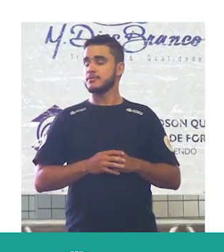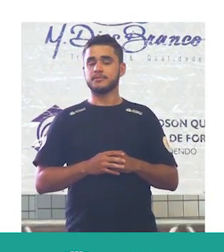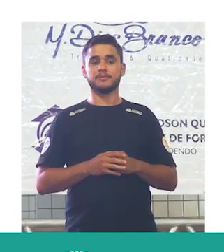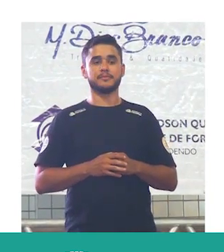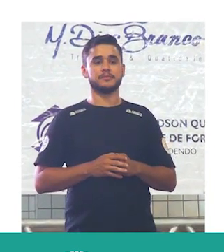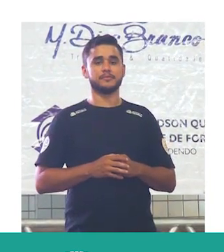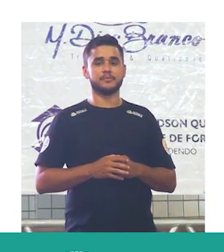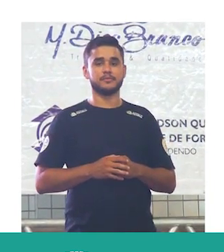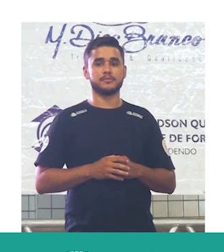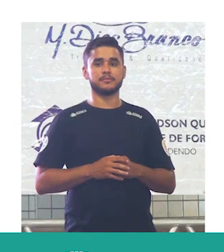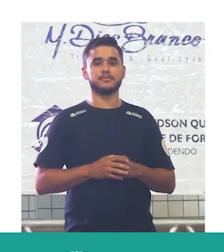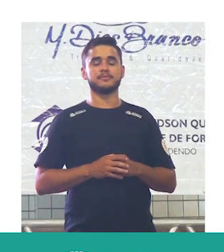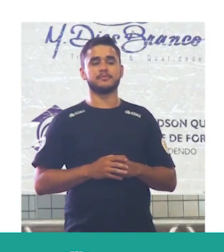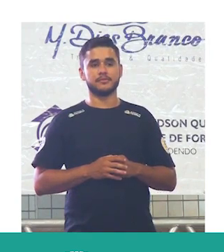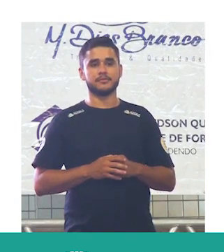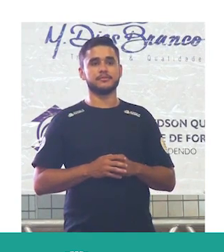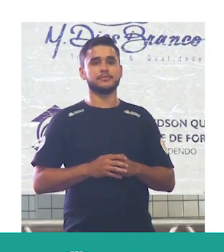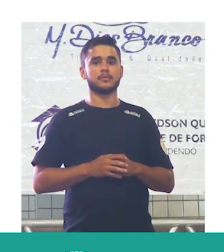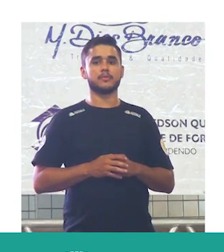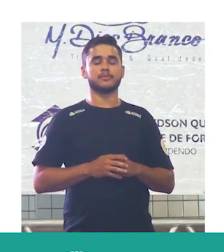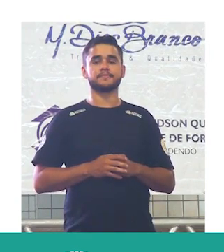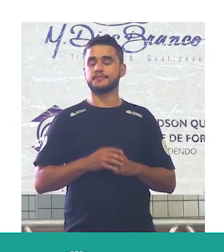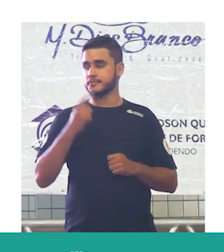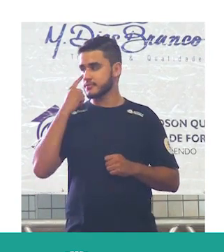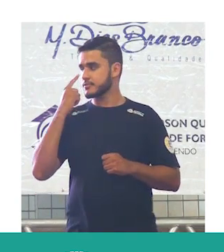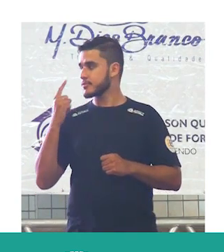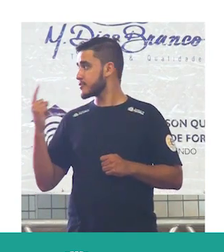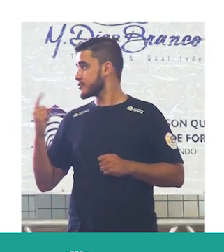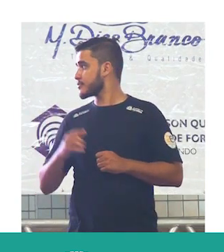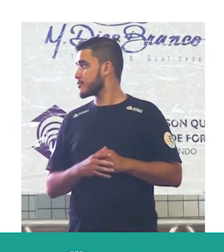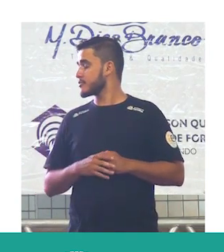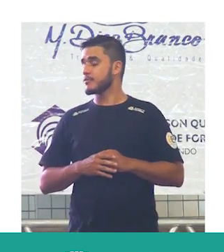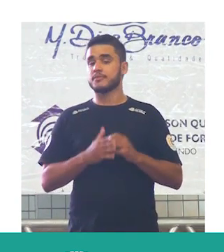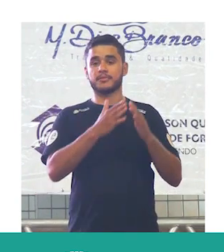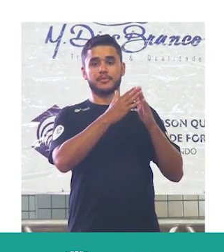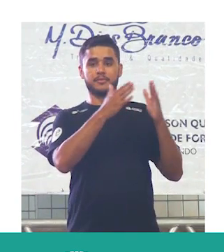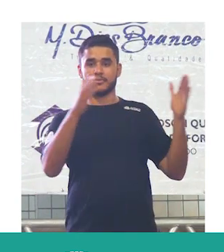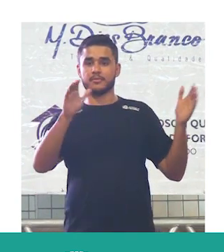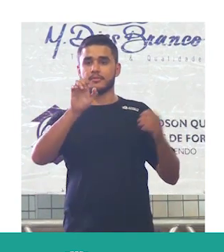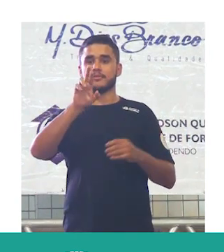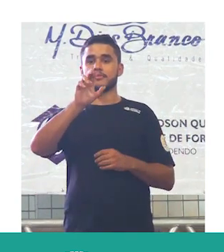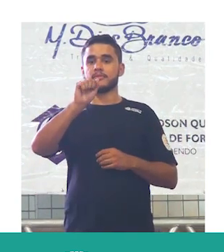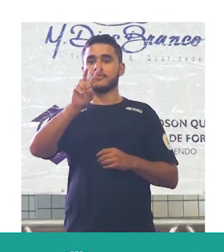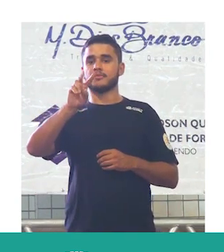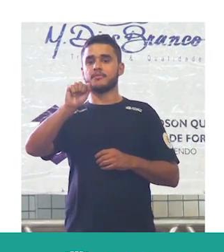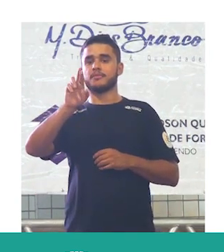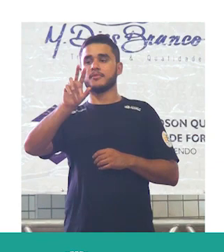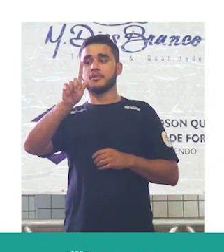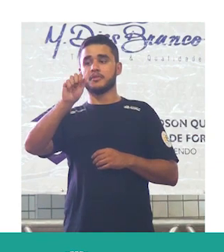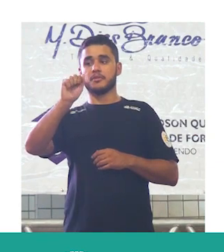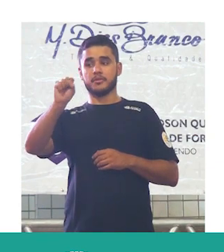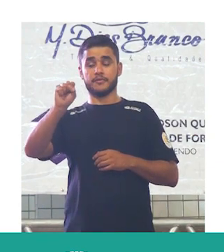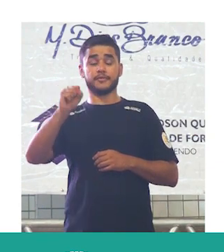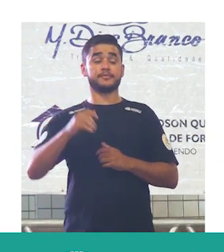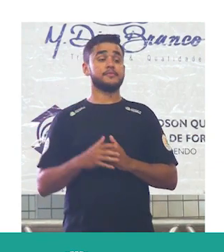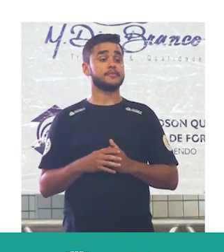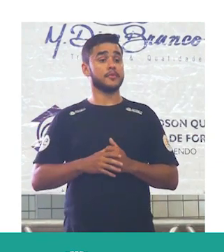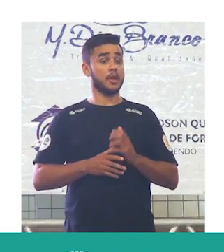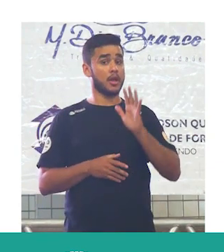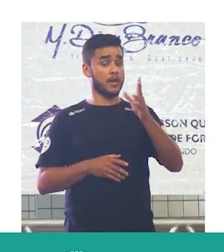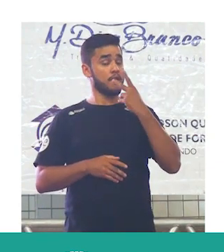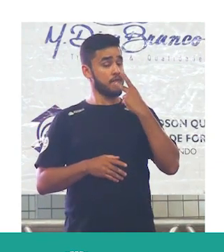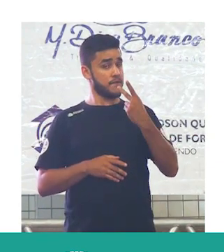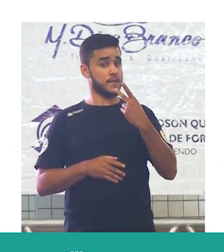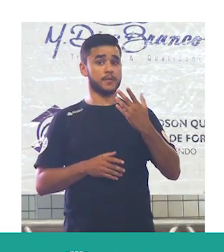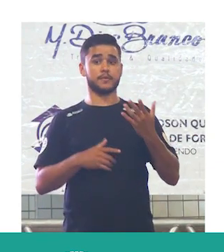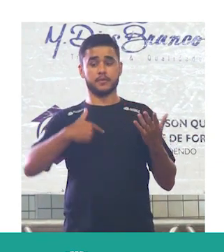Adeus. Muito bem. Vamos aqui. Era Vargas e os direitos trabalhistas. Pessoal, quando o Vargas chegou